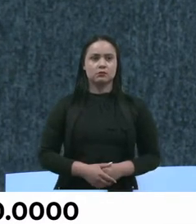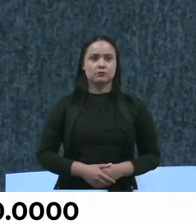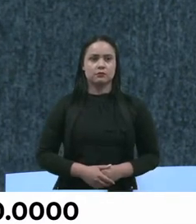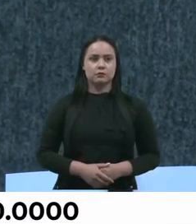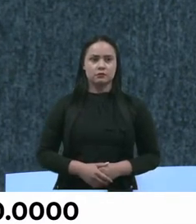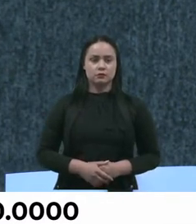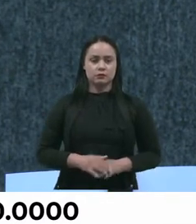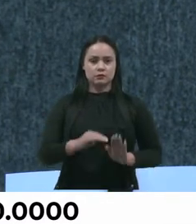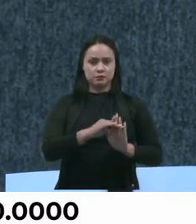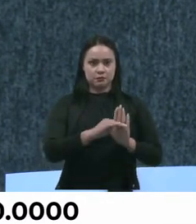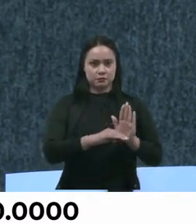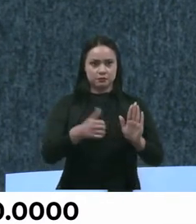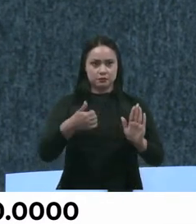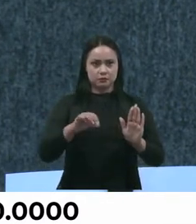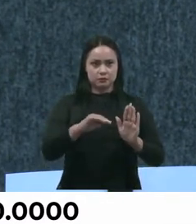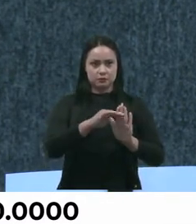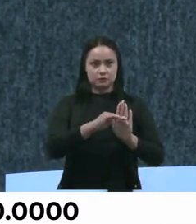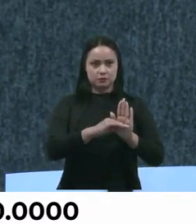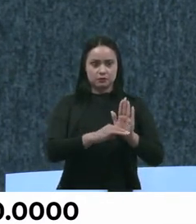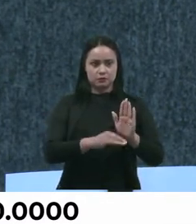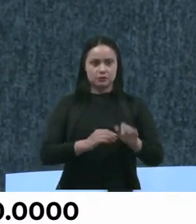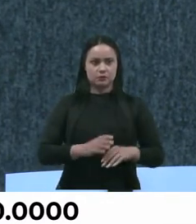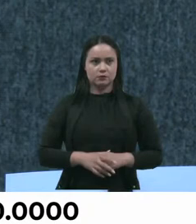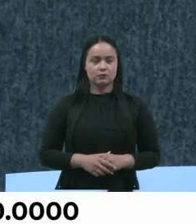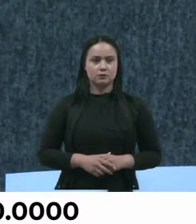É o item 10 da pauta.